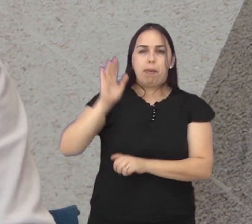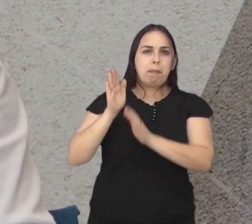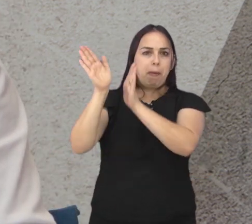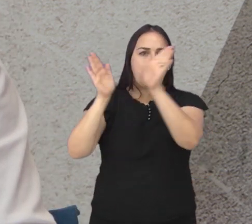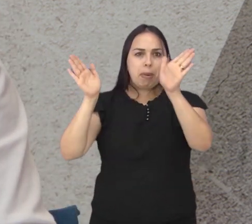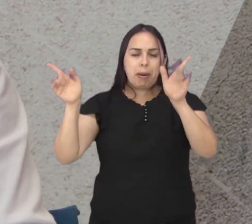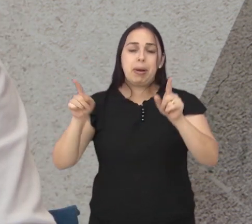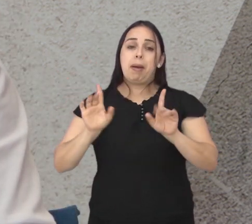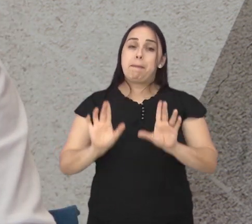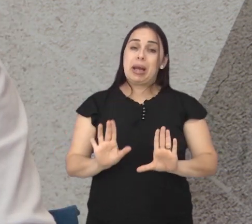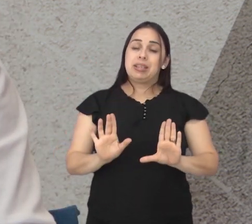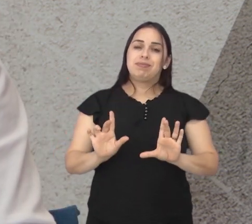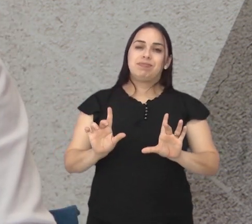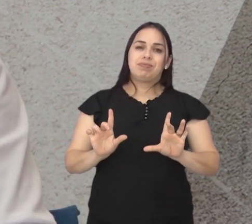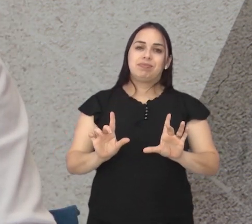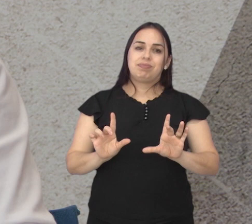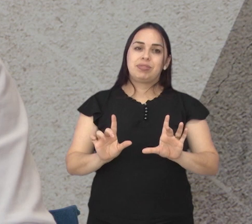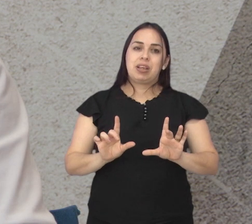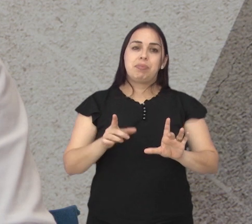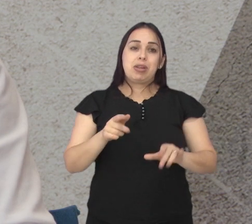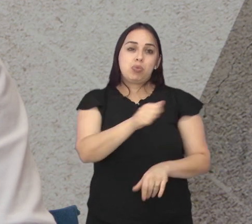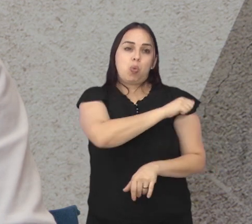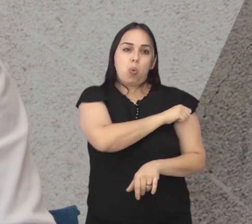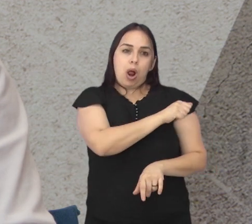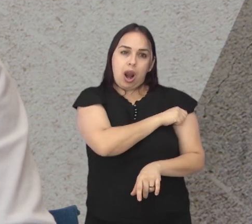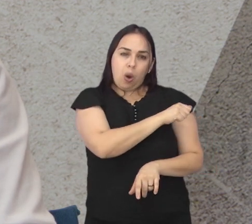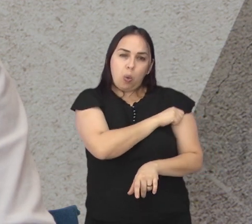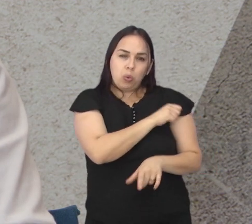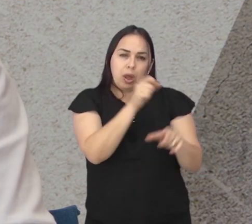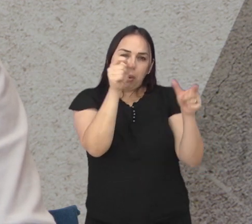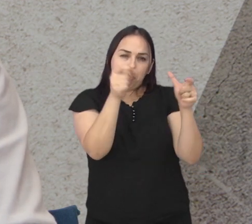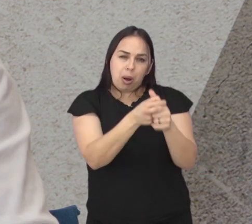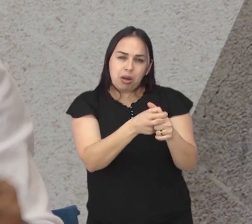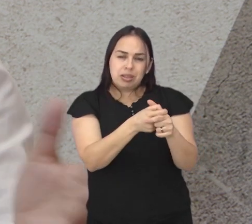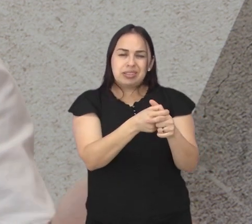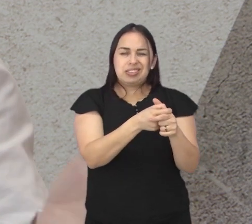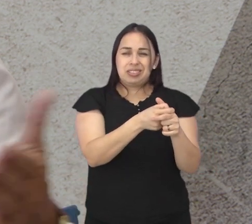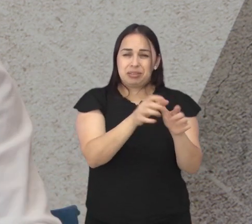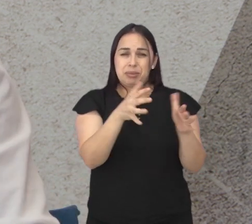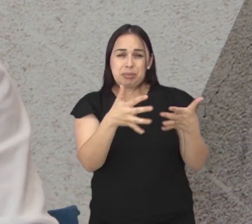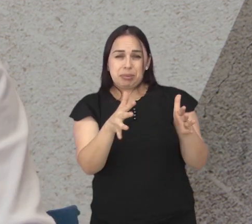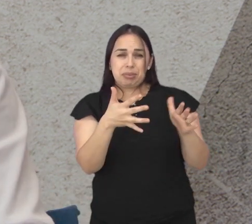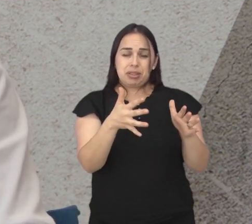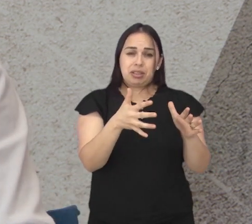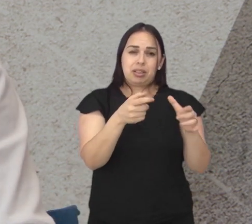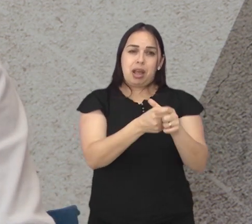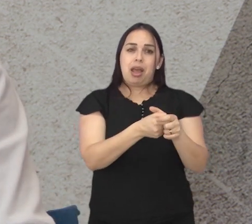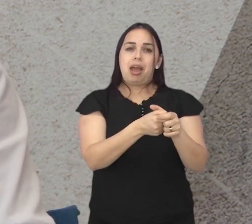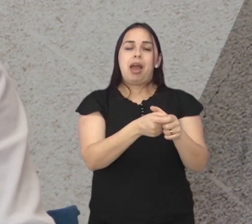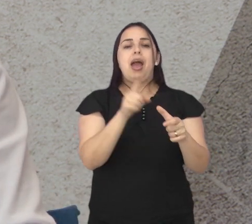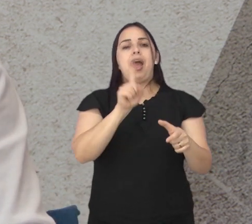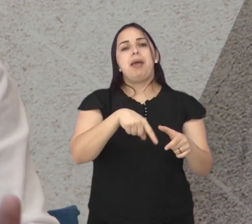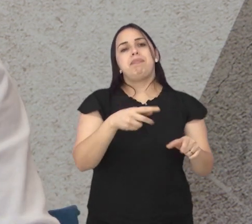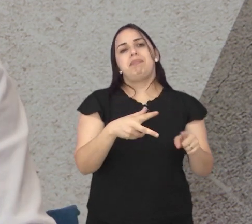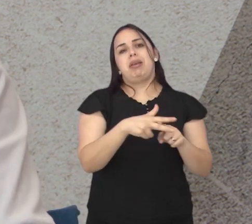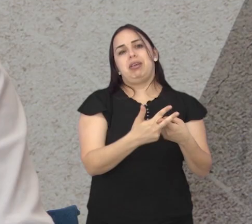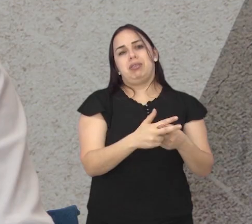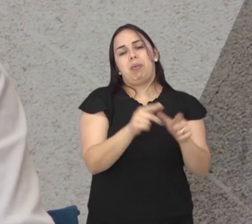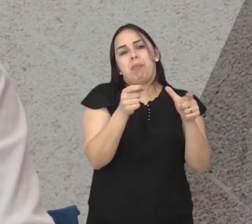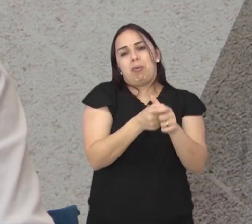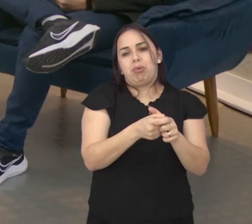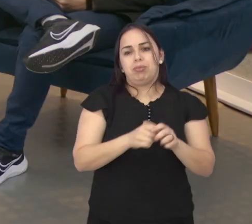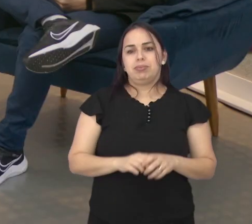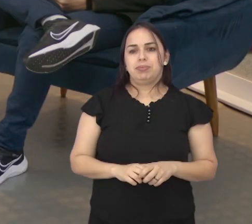Infelizmente, a minoria dos nossos alunos, geralmente entre 20 a 30 alunos em cada classe, a minoria é